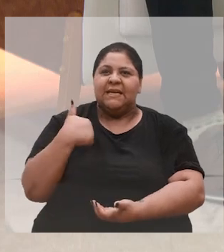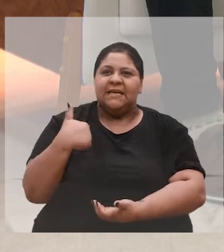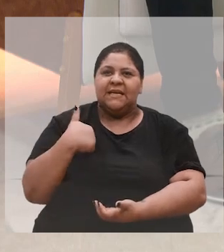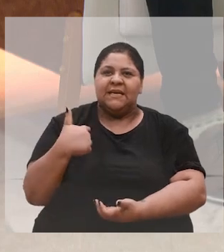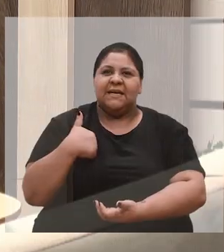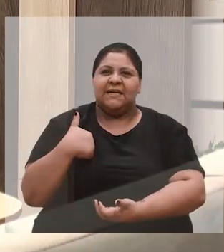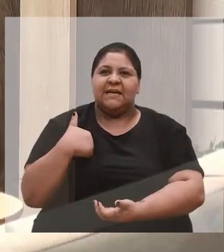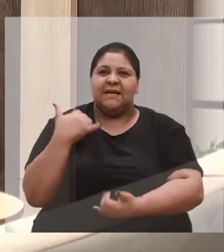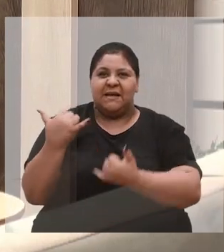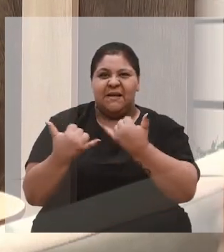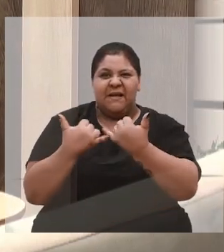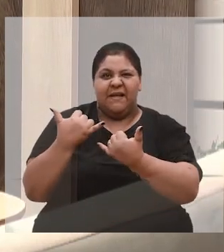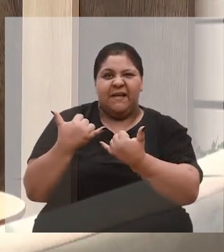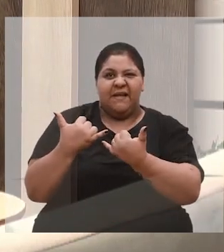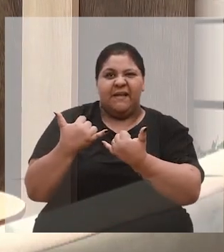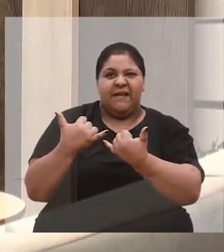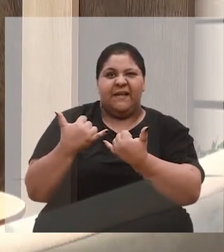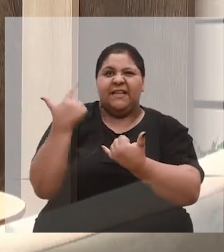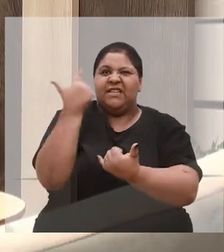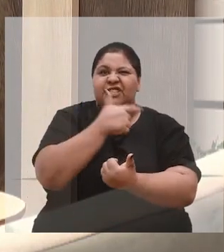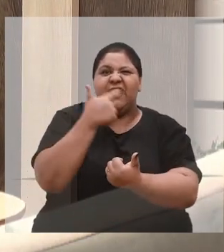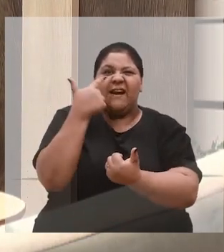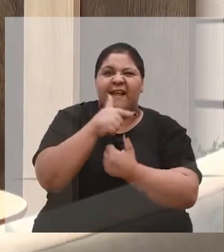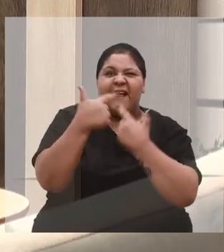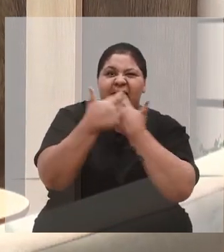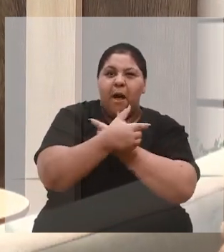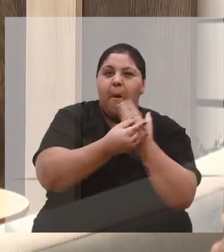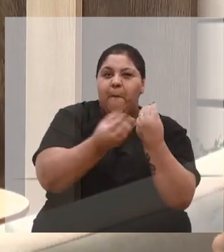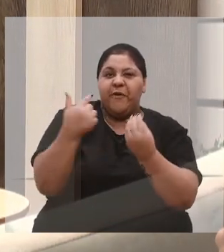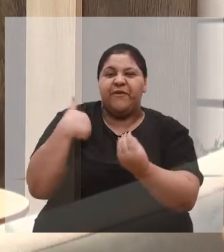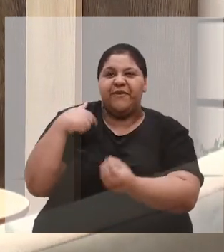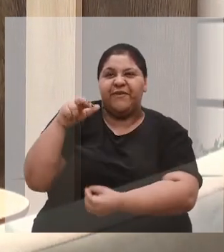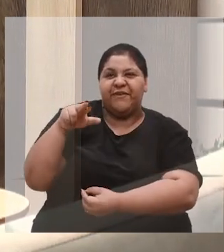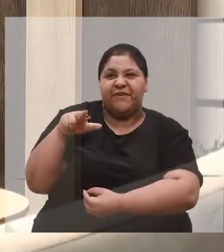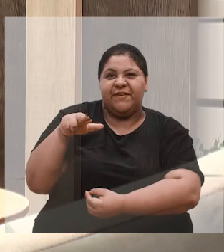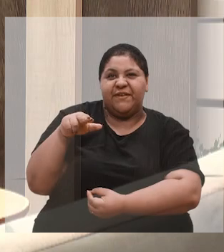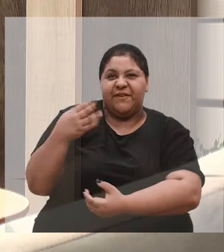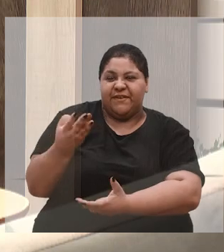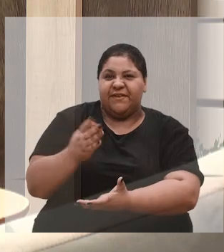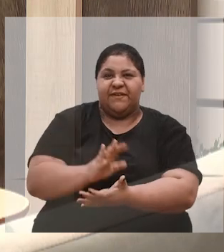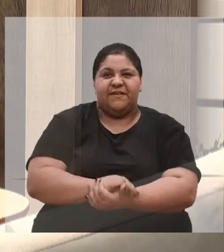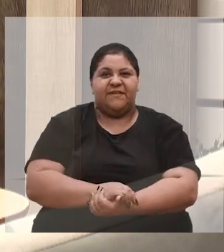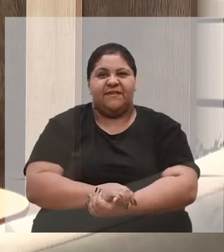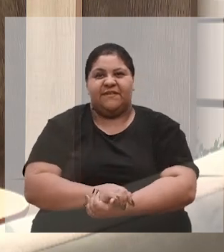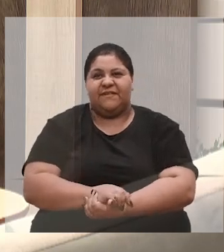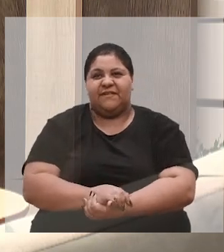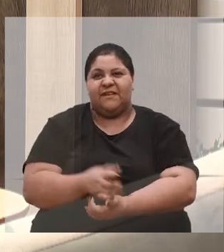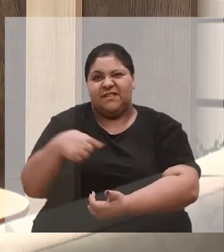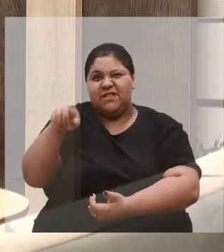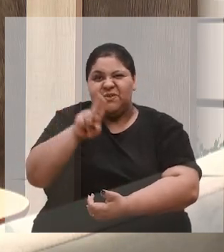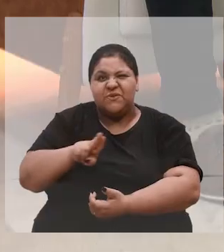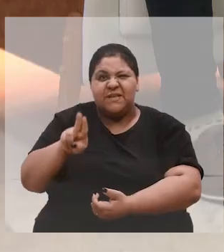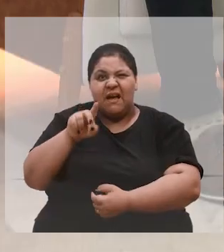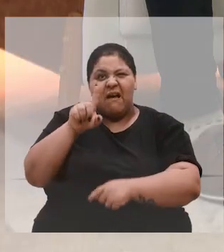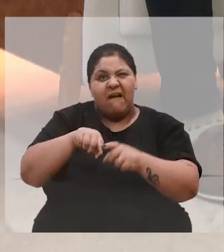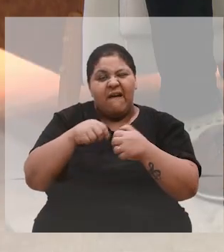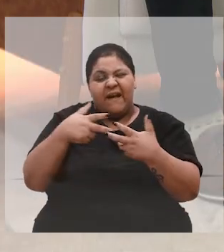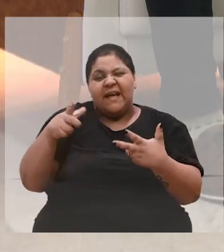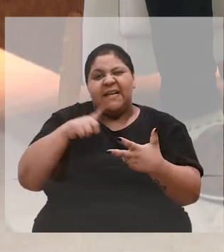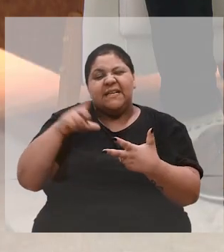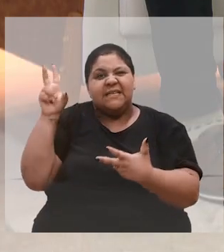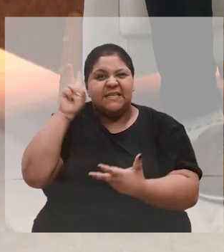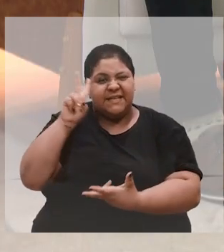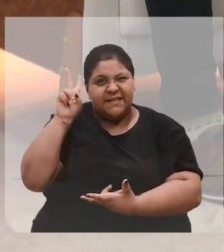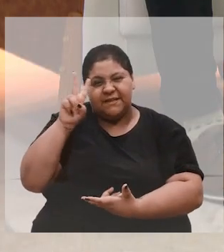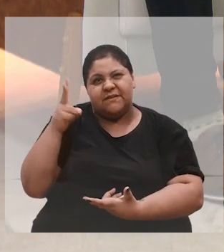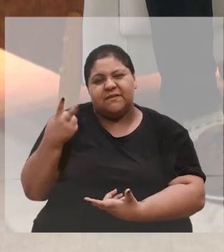Até eu e o meu irmão, a gente ria muito. A gente usava muita coisa. Tem muito